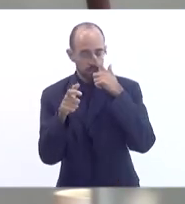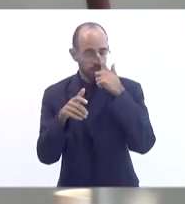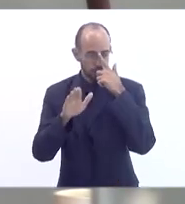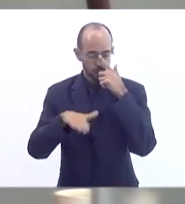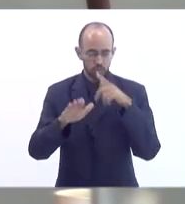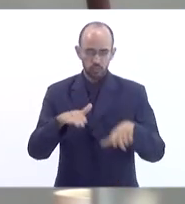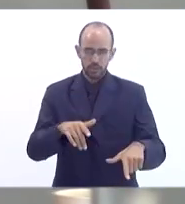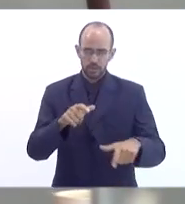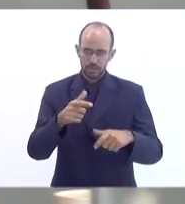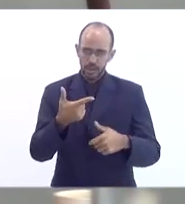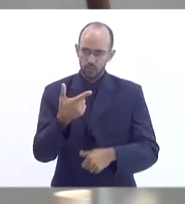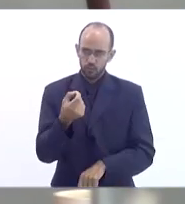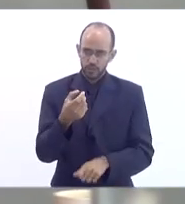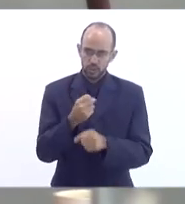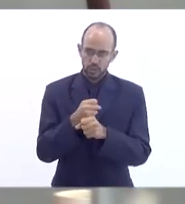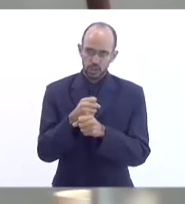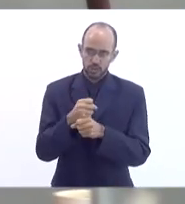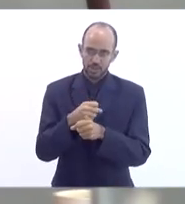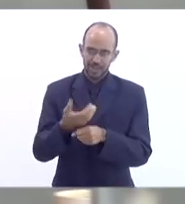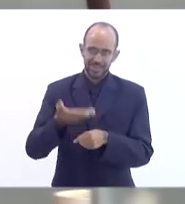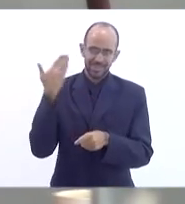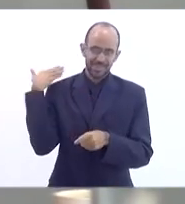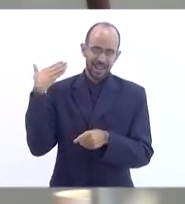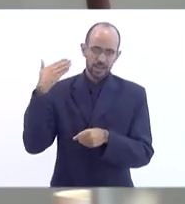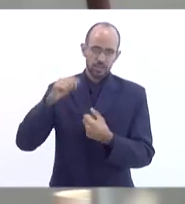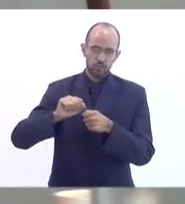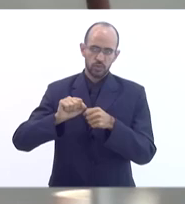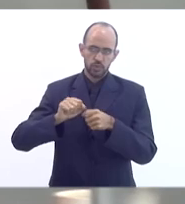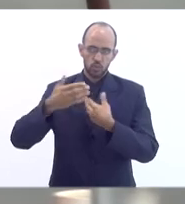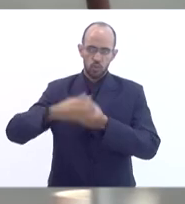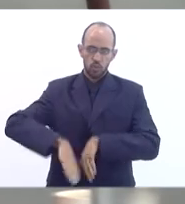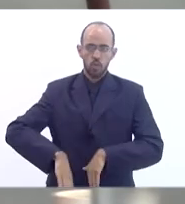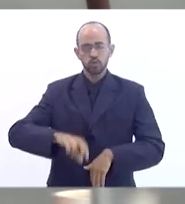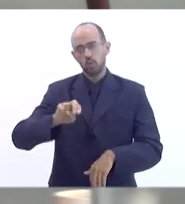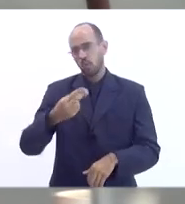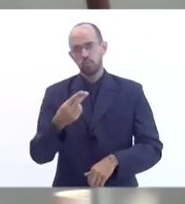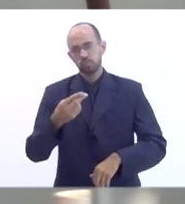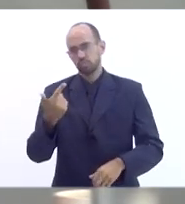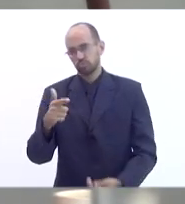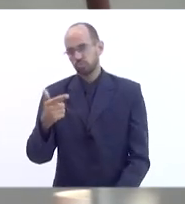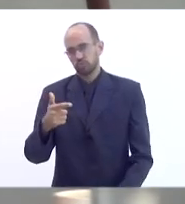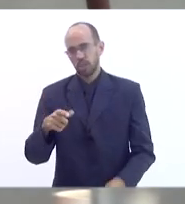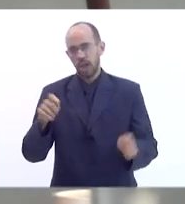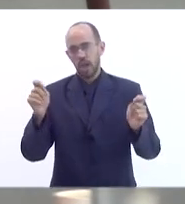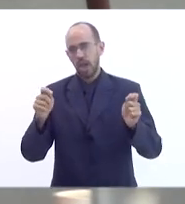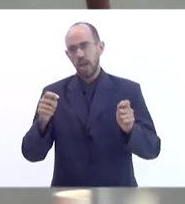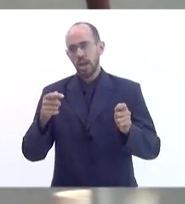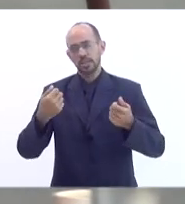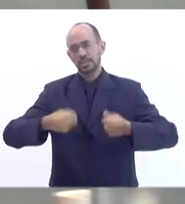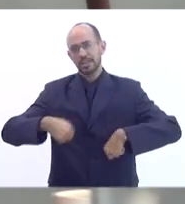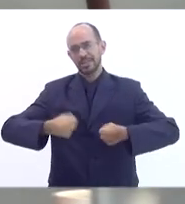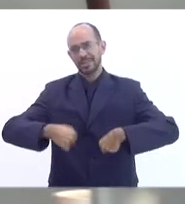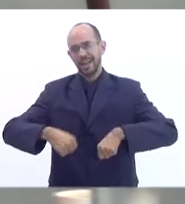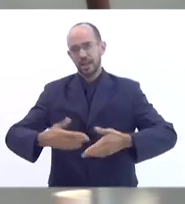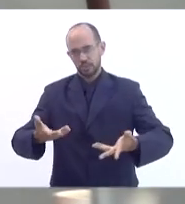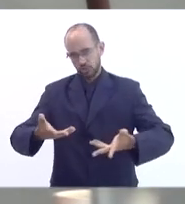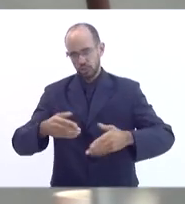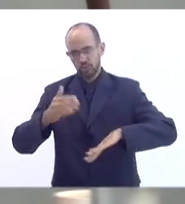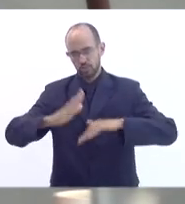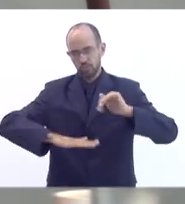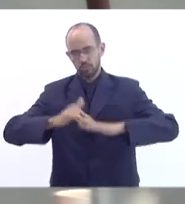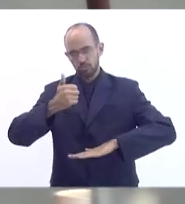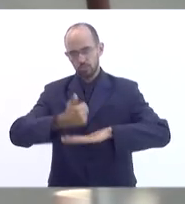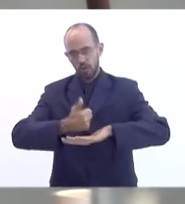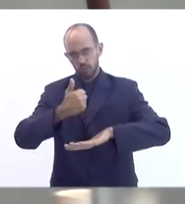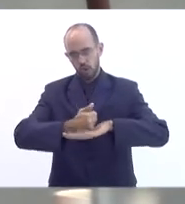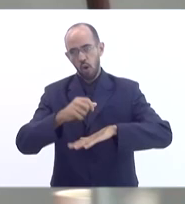20 anos da 15 anos e não se tinha mais a necessidade daquela carreira daquele daquele volume de pessoas naquela carreira se